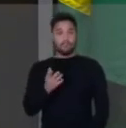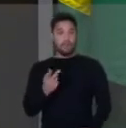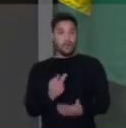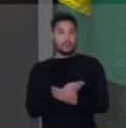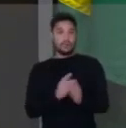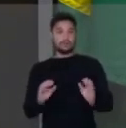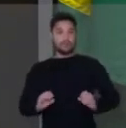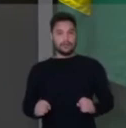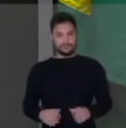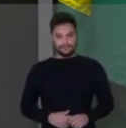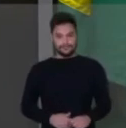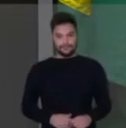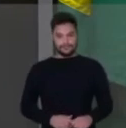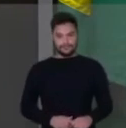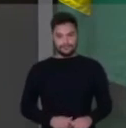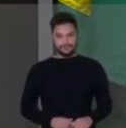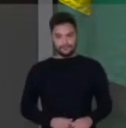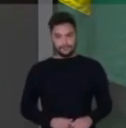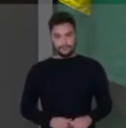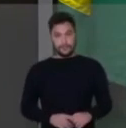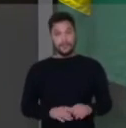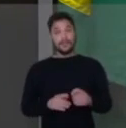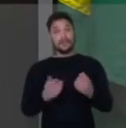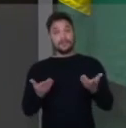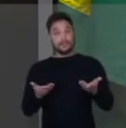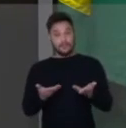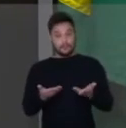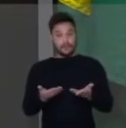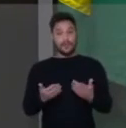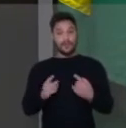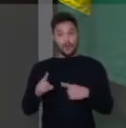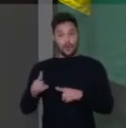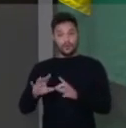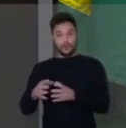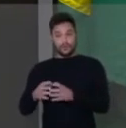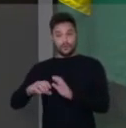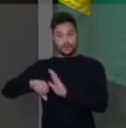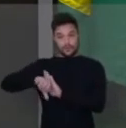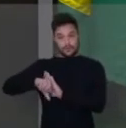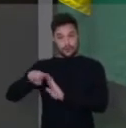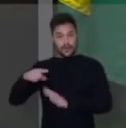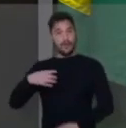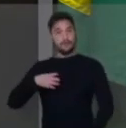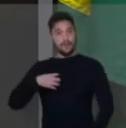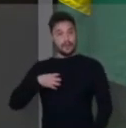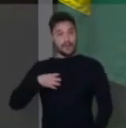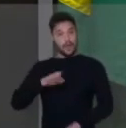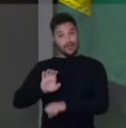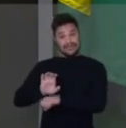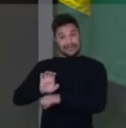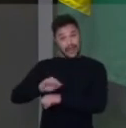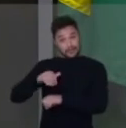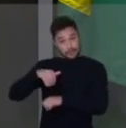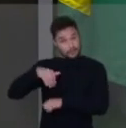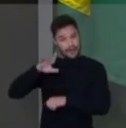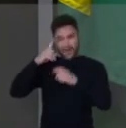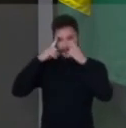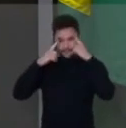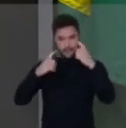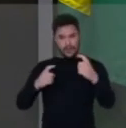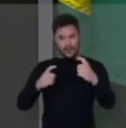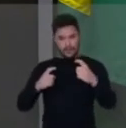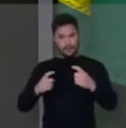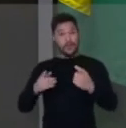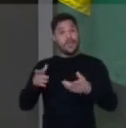faz. Agora, para poder também combater ali o crime organizado na Bahia, o estado mais violento em números absolutos, ele